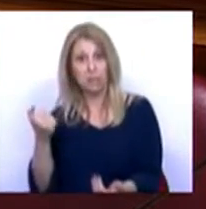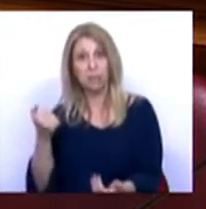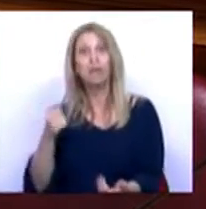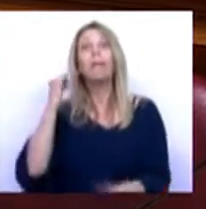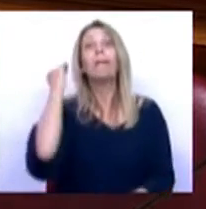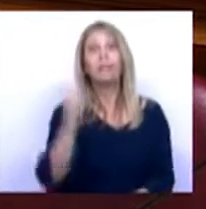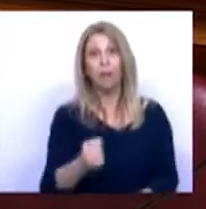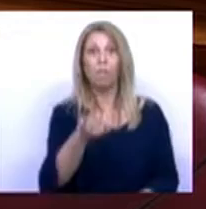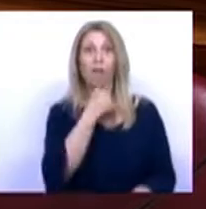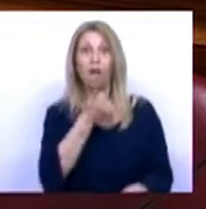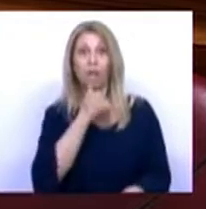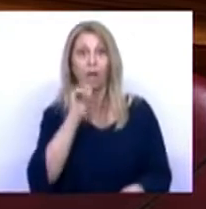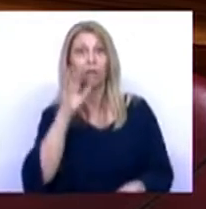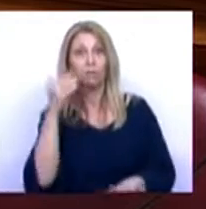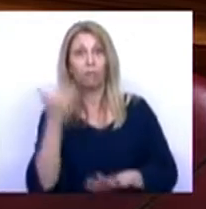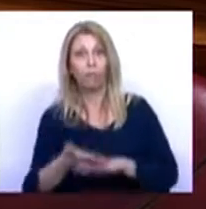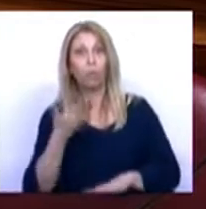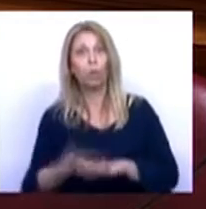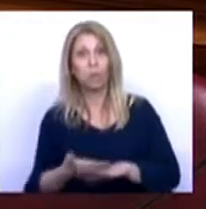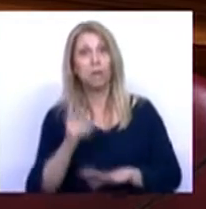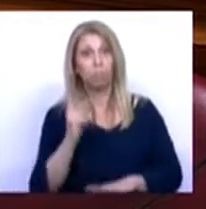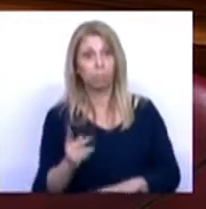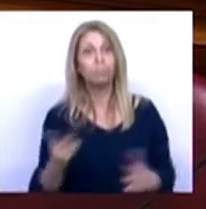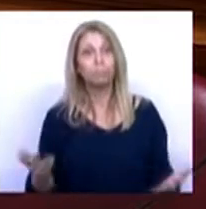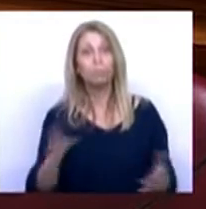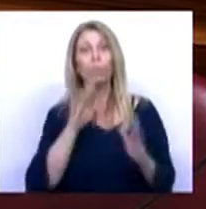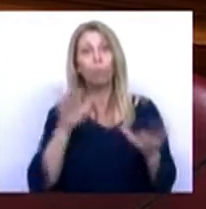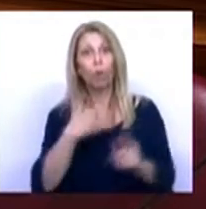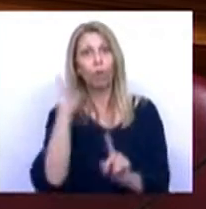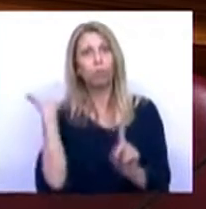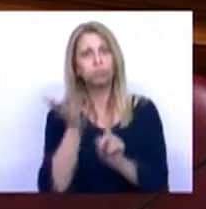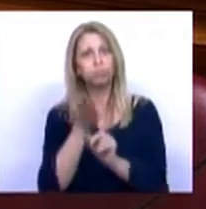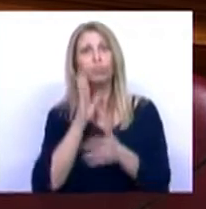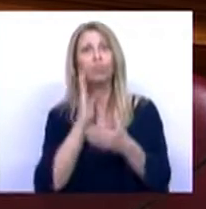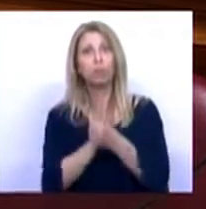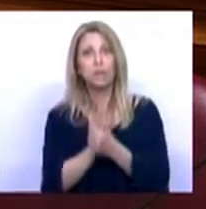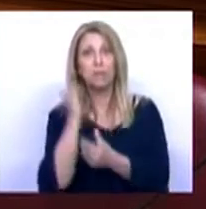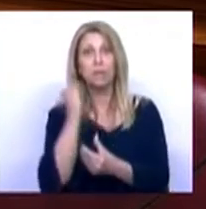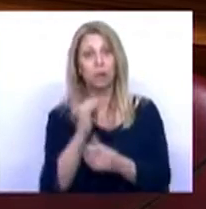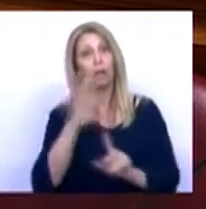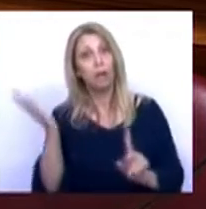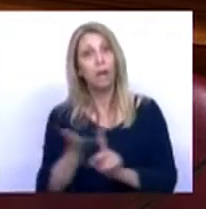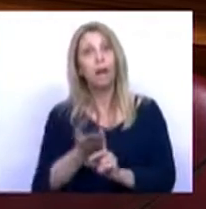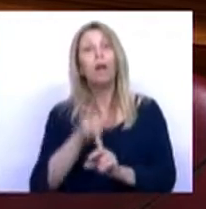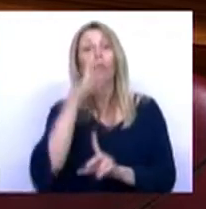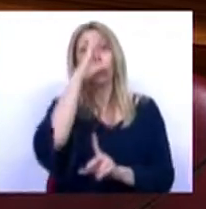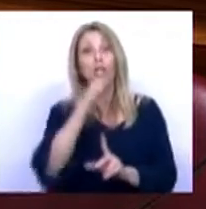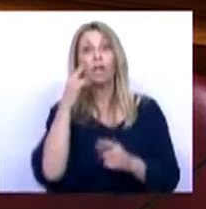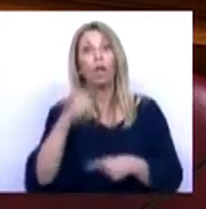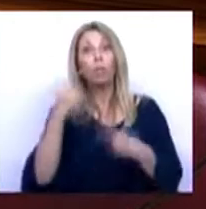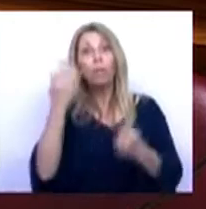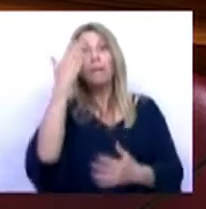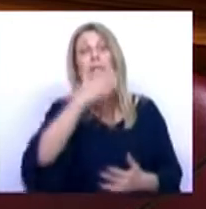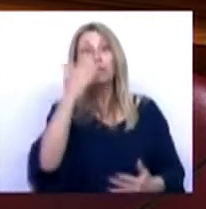violação podem dar origem a um processo penal desencadeado pelo Ministério Público se, não havendo queixa da